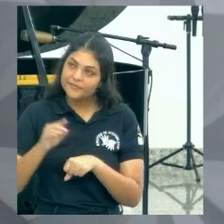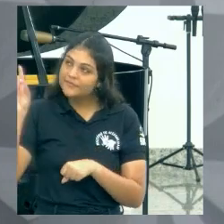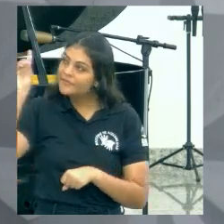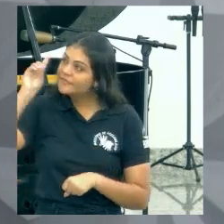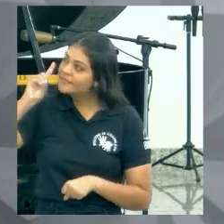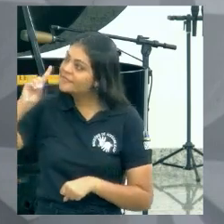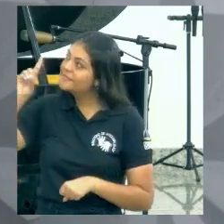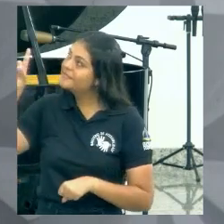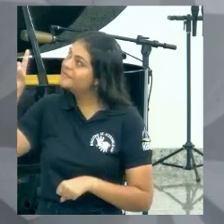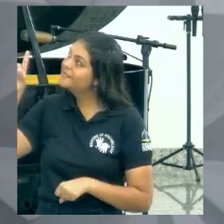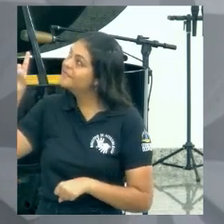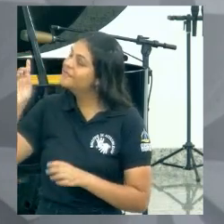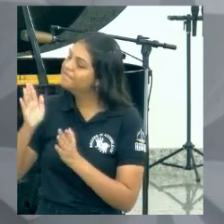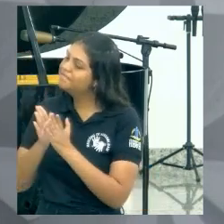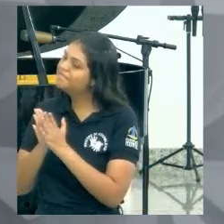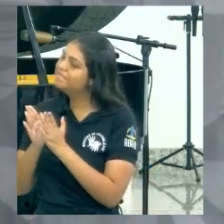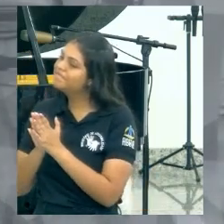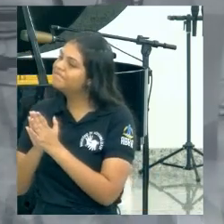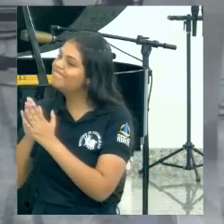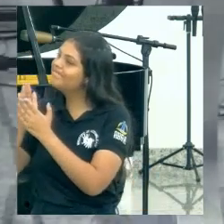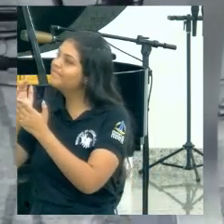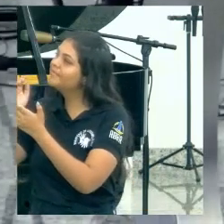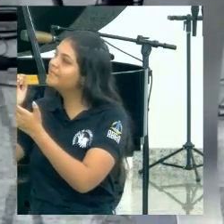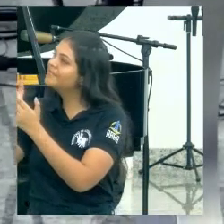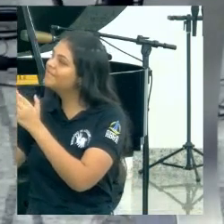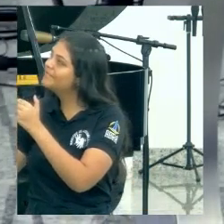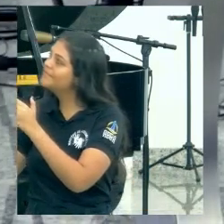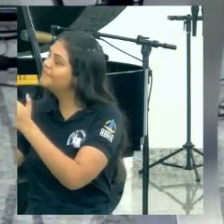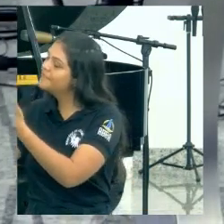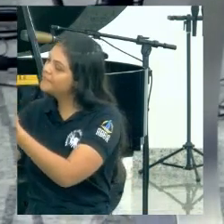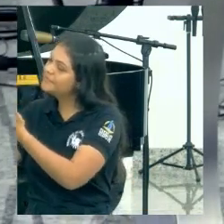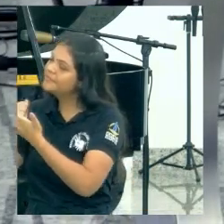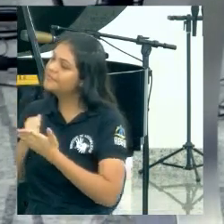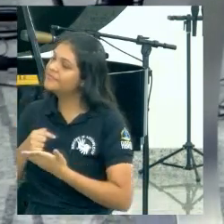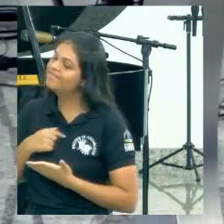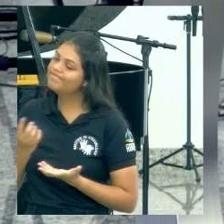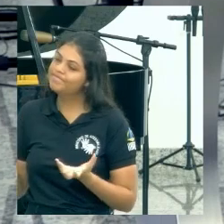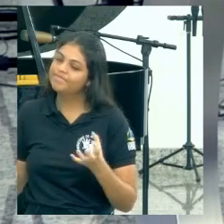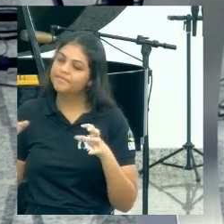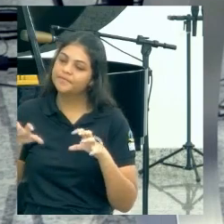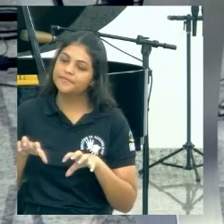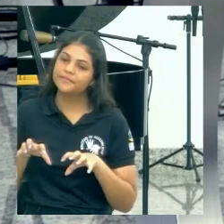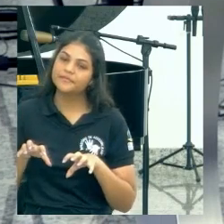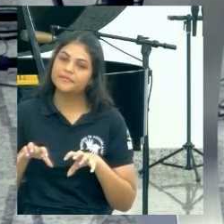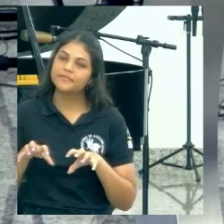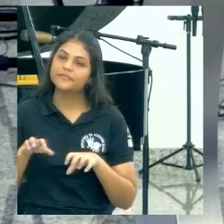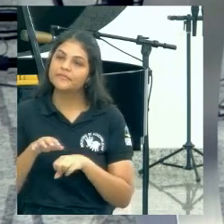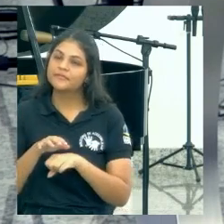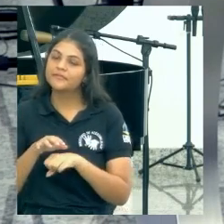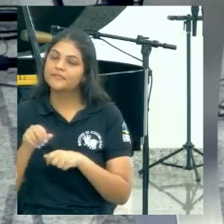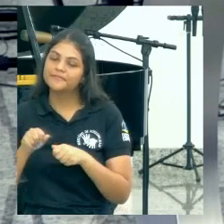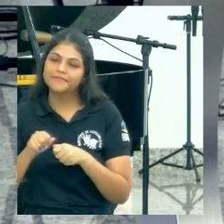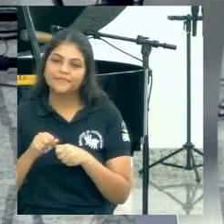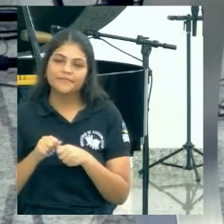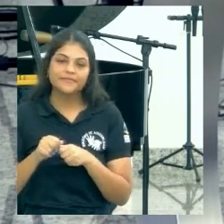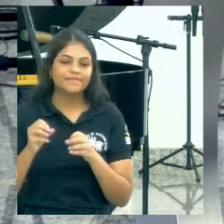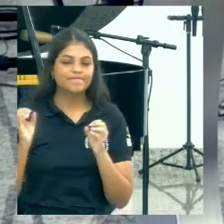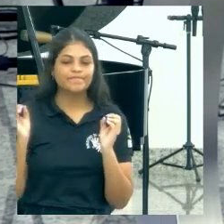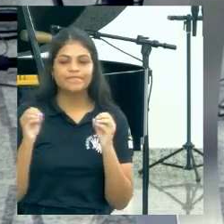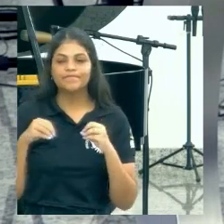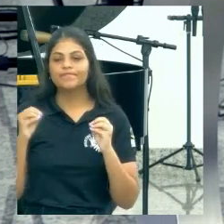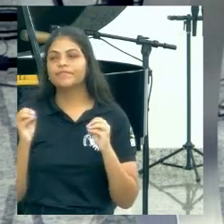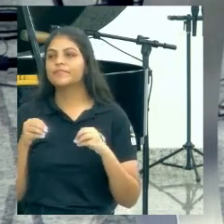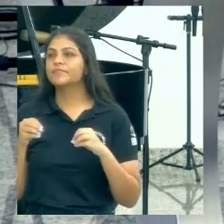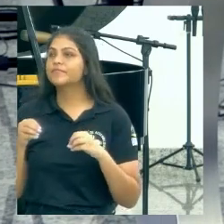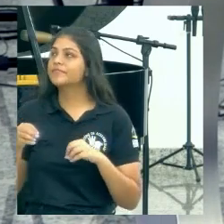me ajuda agora, porque eu não quero fazer nada que não seja